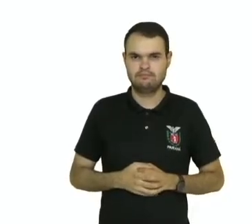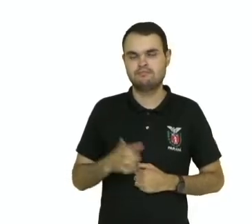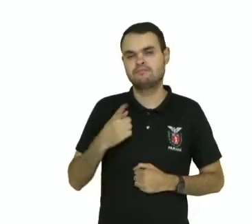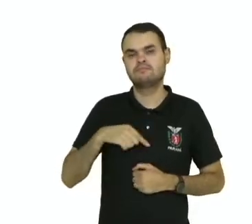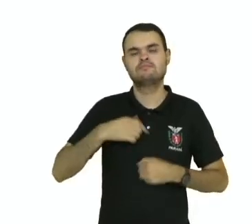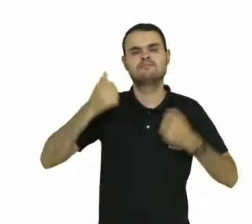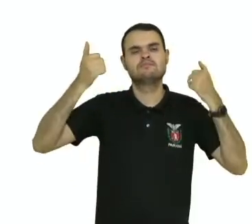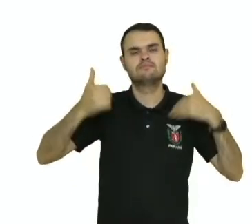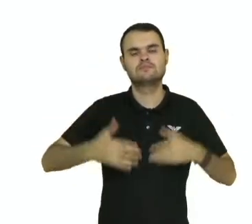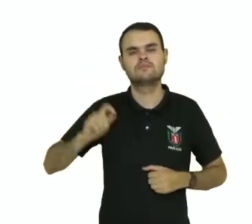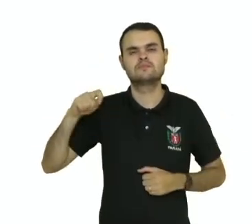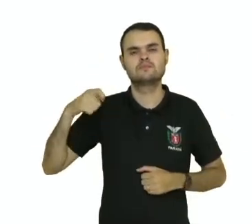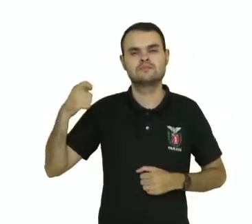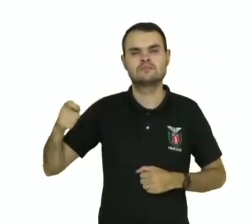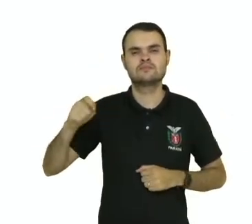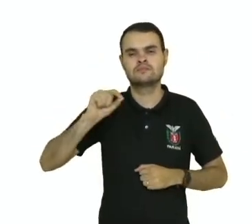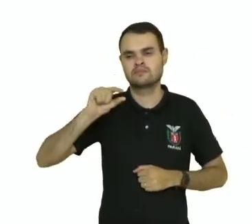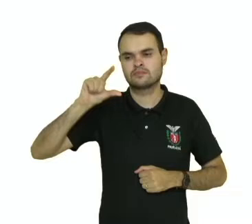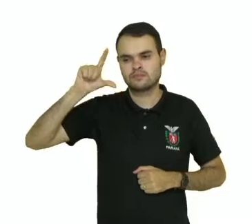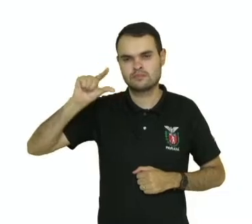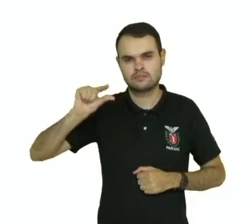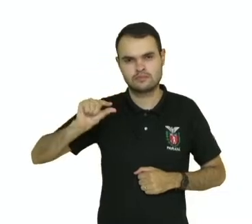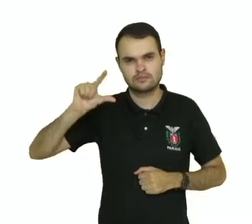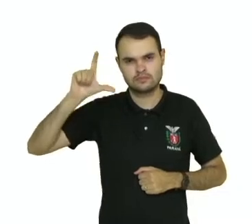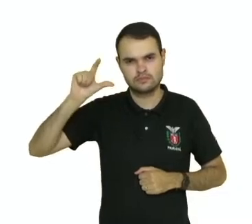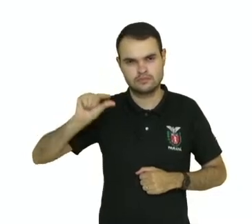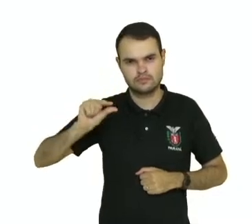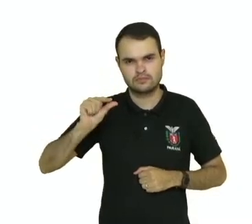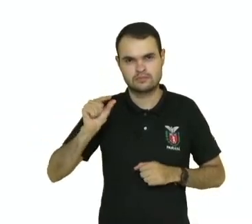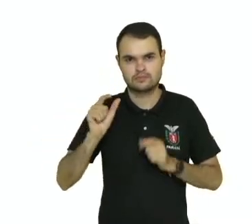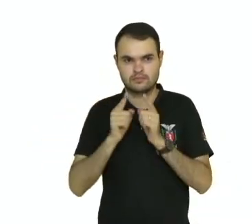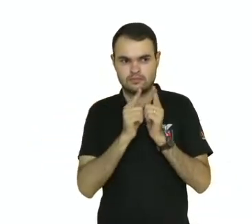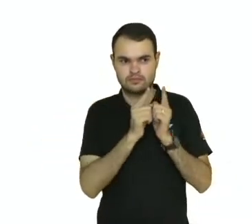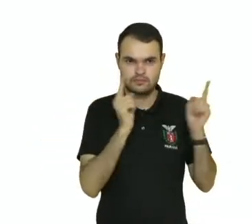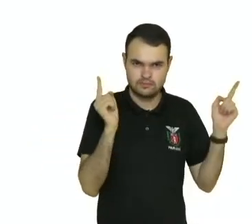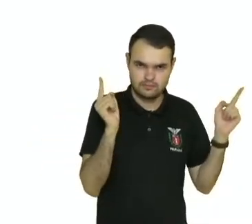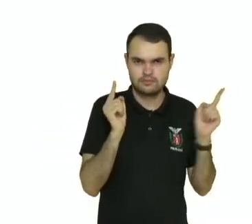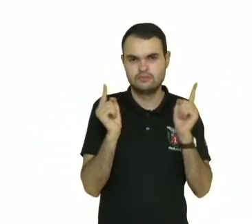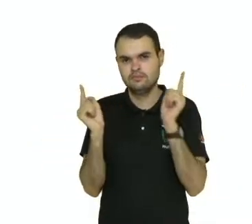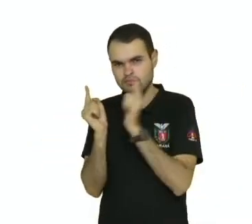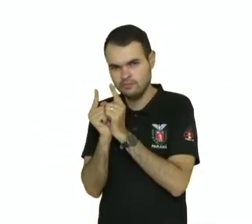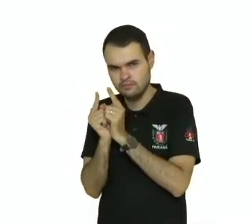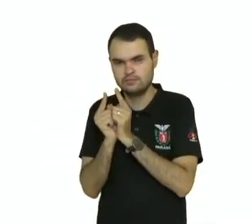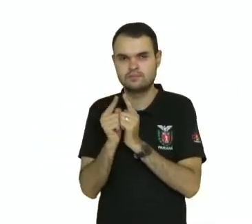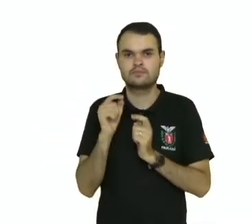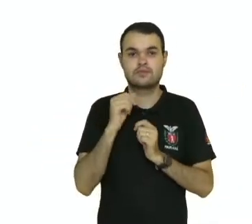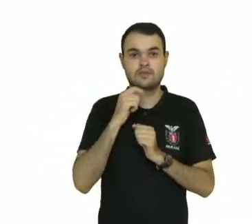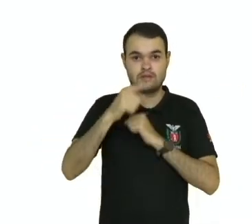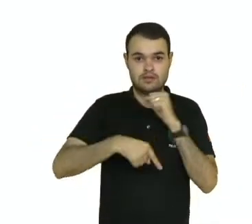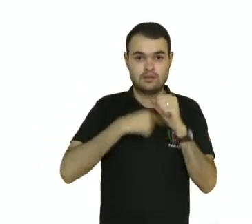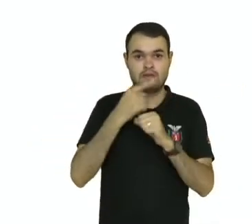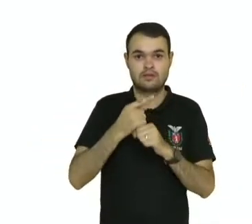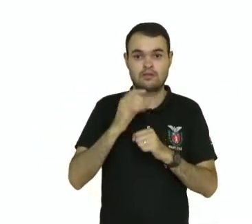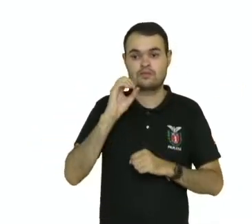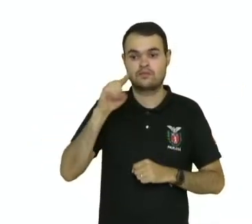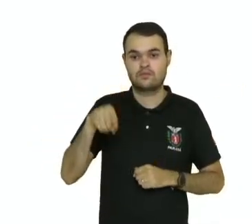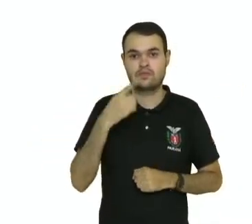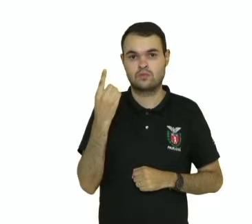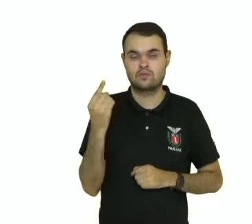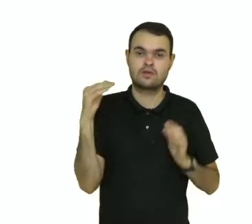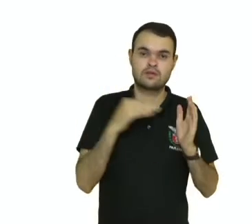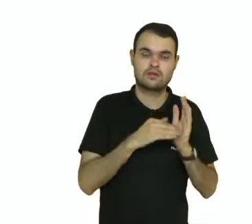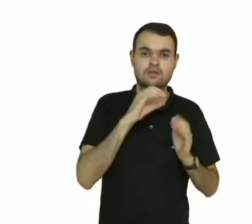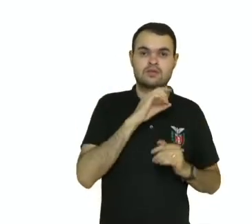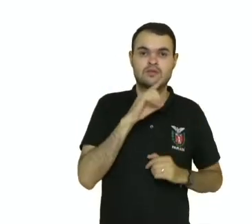falar sobre escala macroscópica e microscópica. O diâmetro médio de um átomo é de 0,1 a